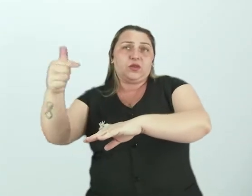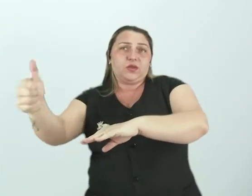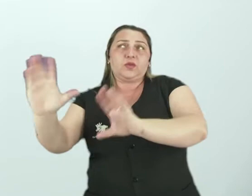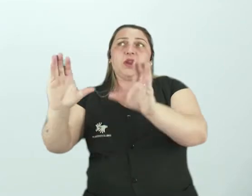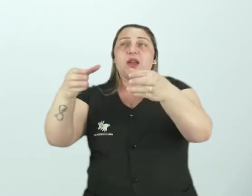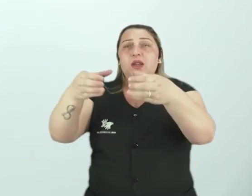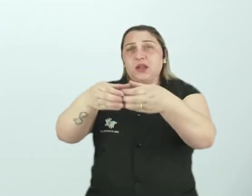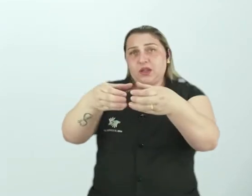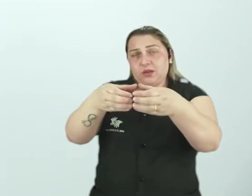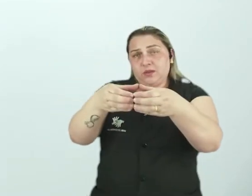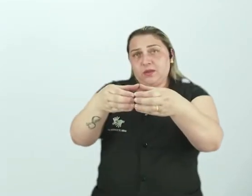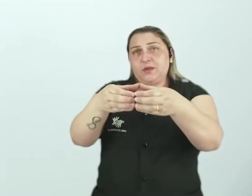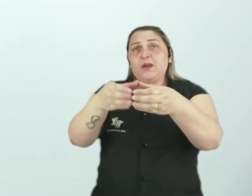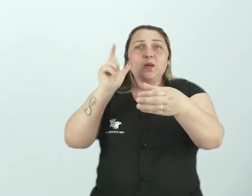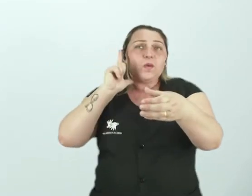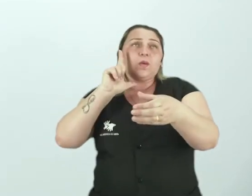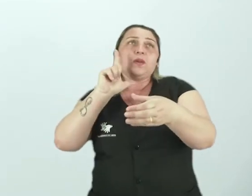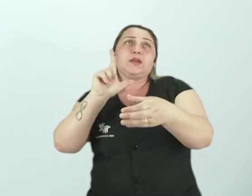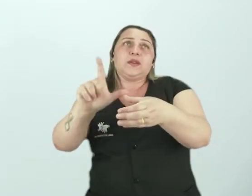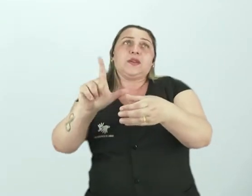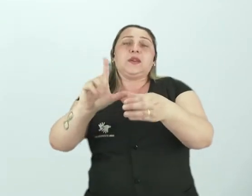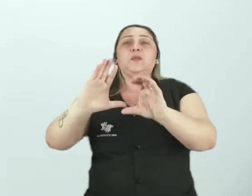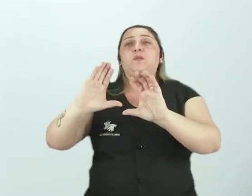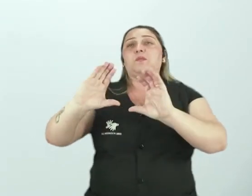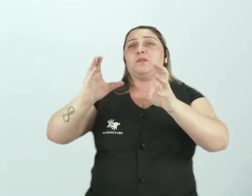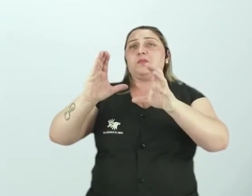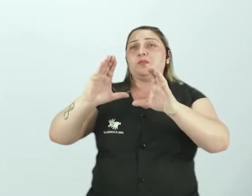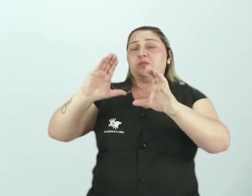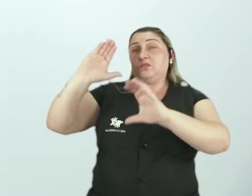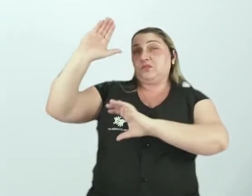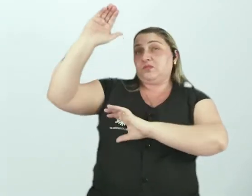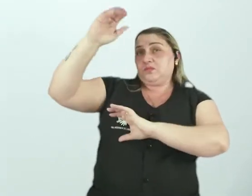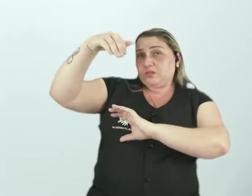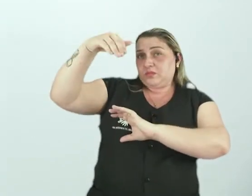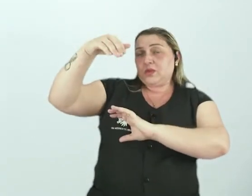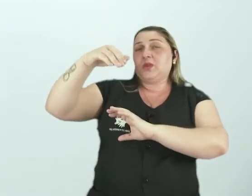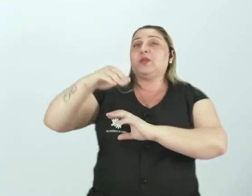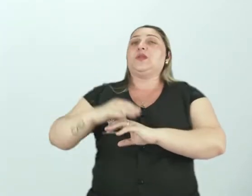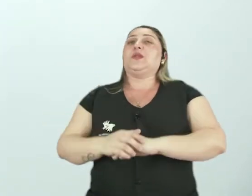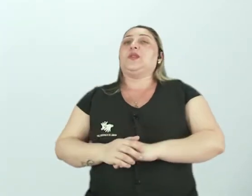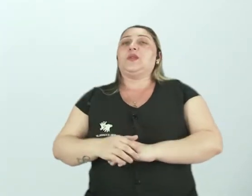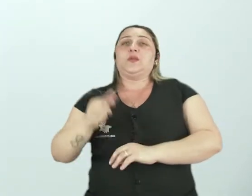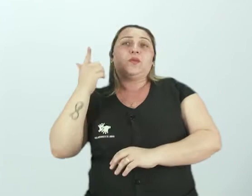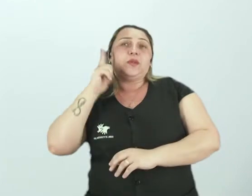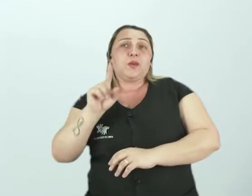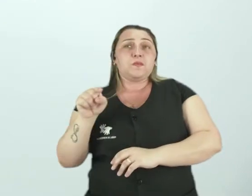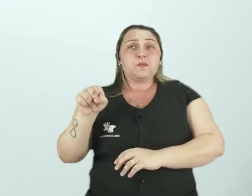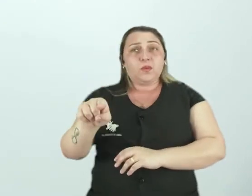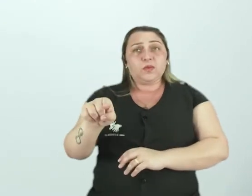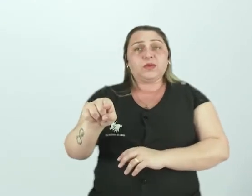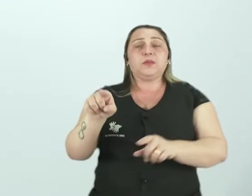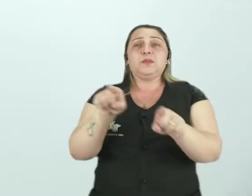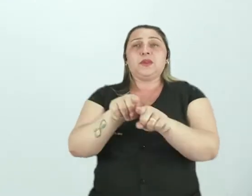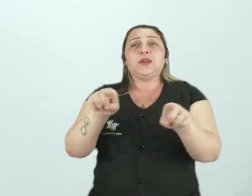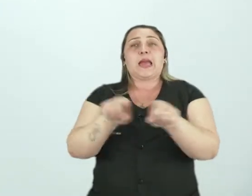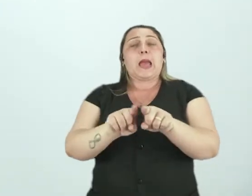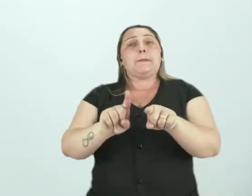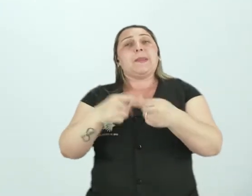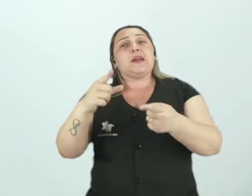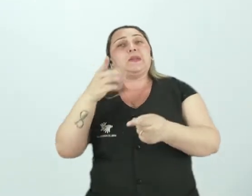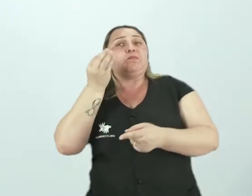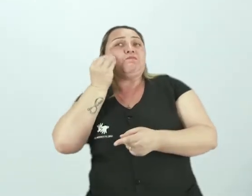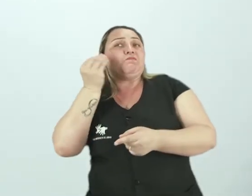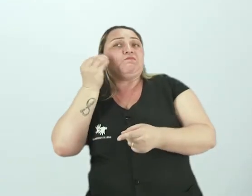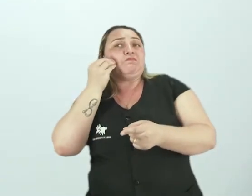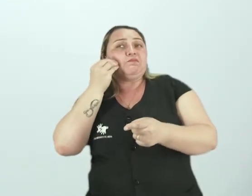equipe adversária para marcar um ponto, uma cesta, um touchdown. Então ele tem essa invasão de campo, mas da mesma forma que ele tenta ir